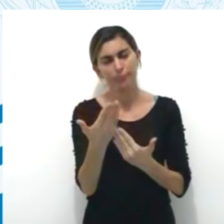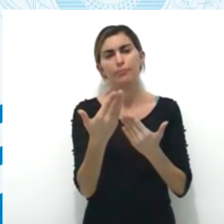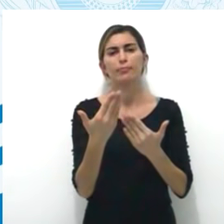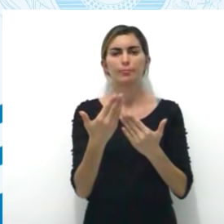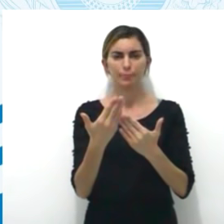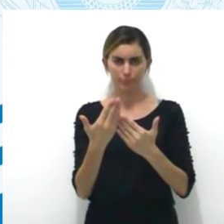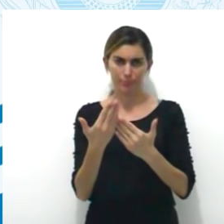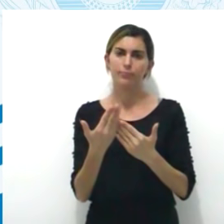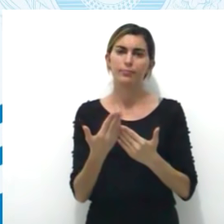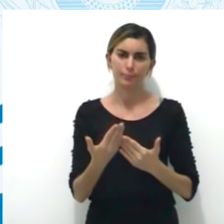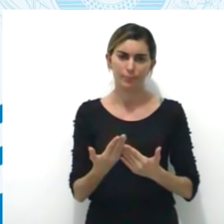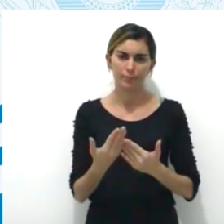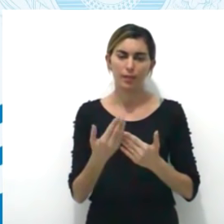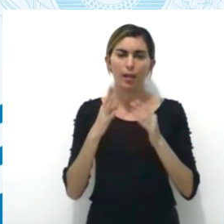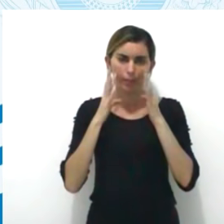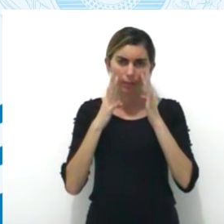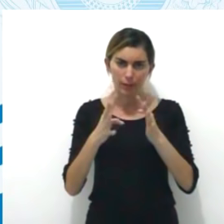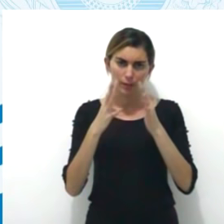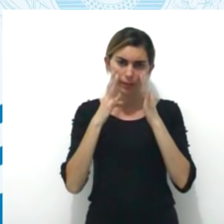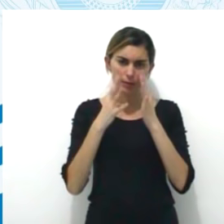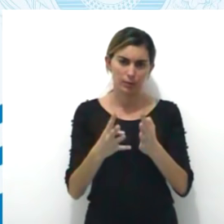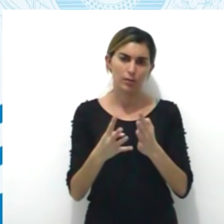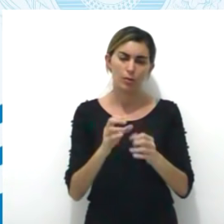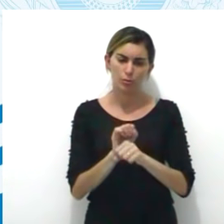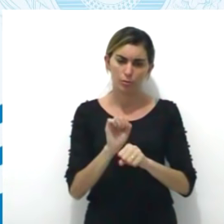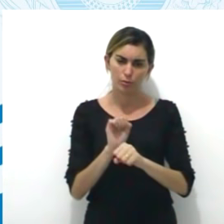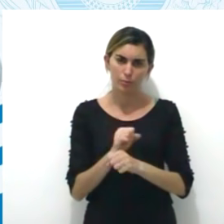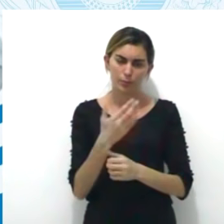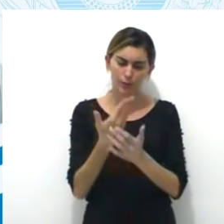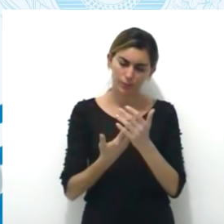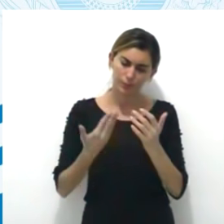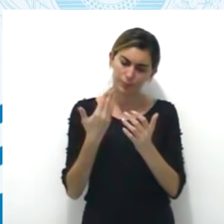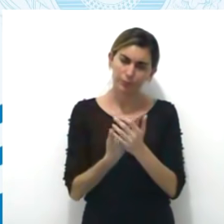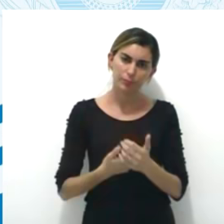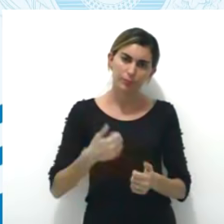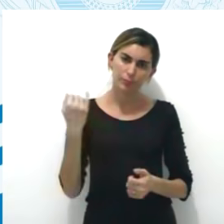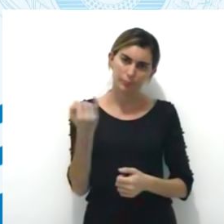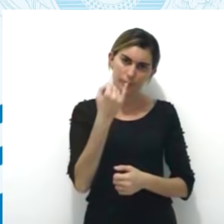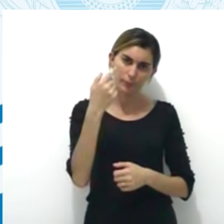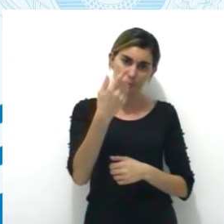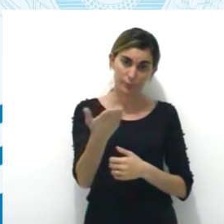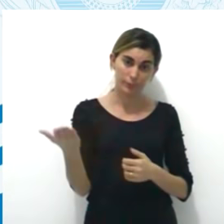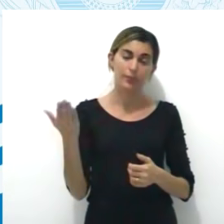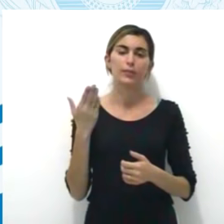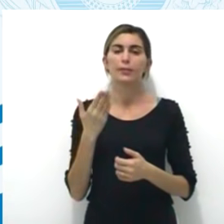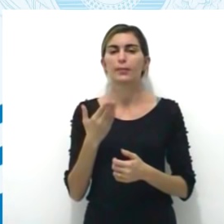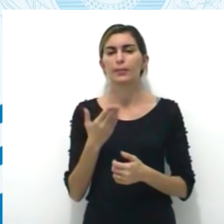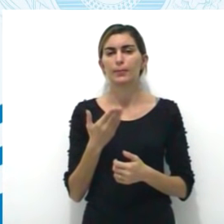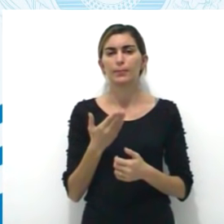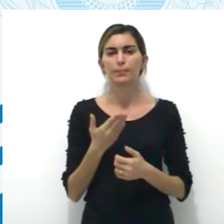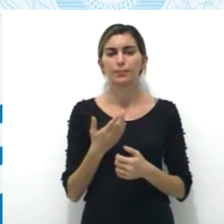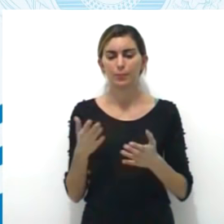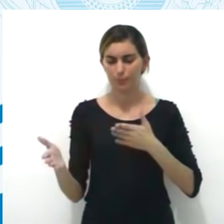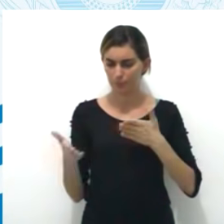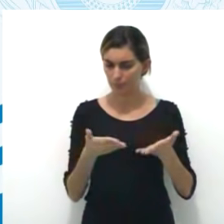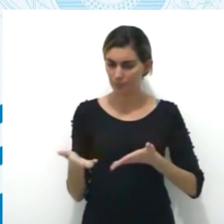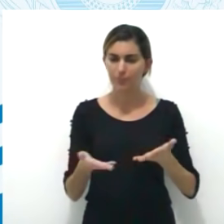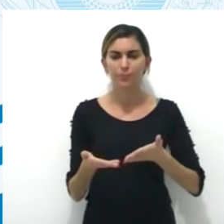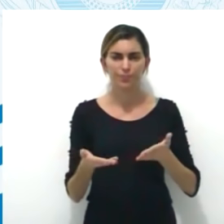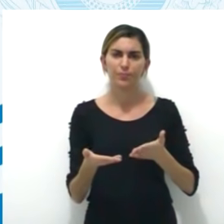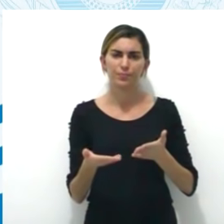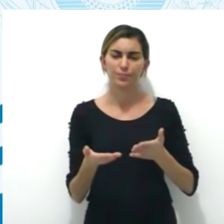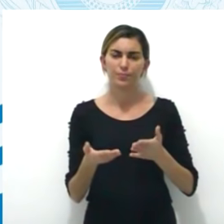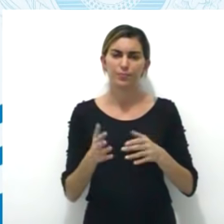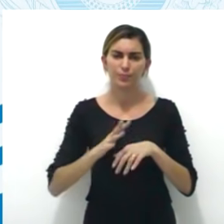Agradeço muito, não é isso? A atenção. Espero que essa aula seja de grande relevância para vocês, nesse